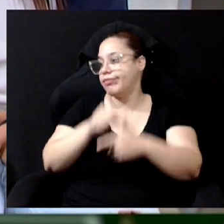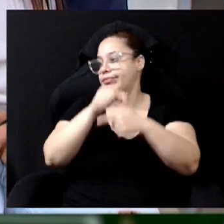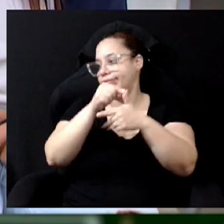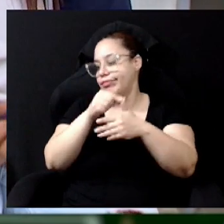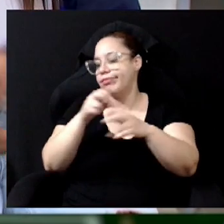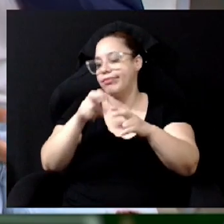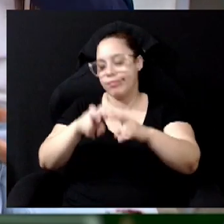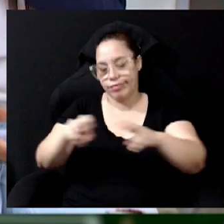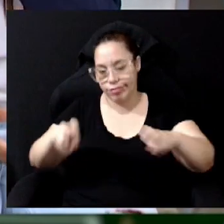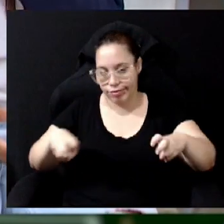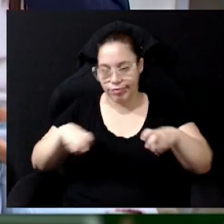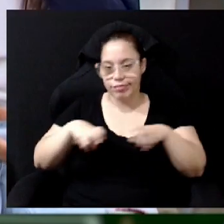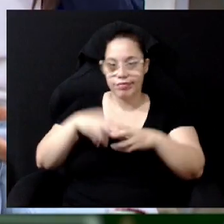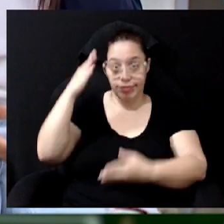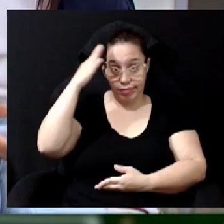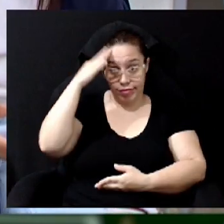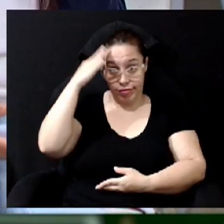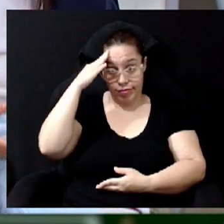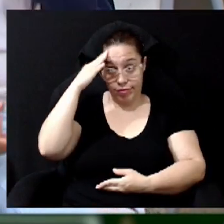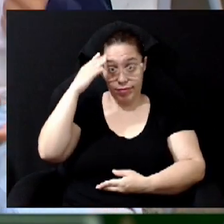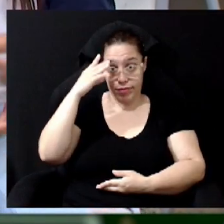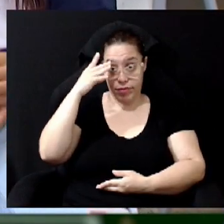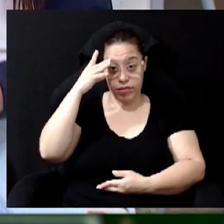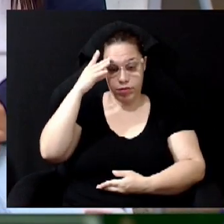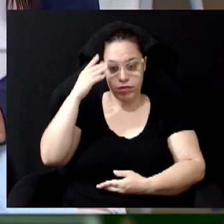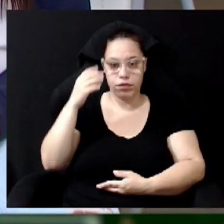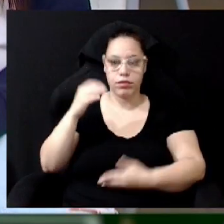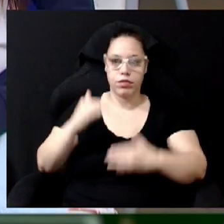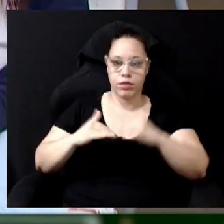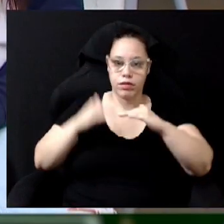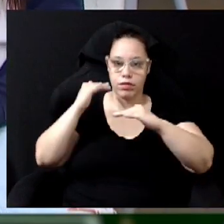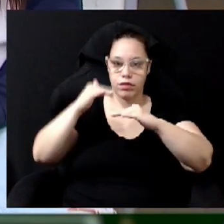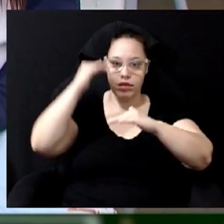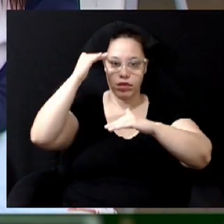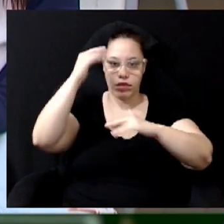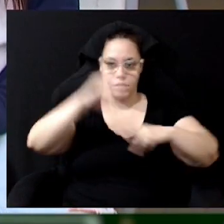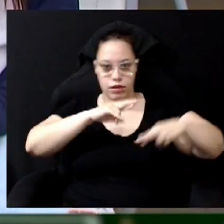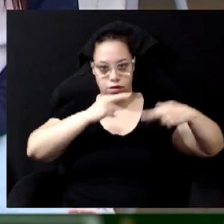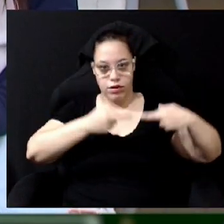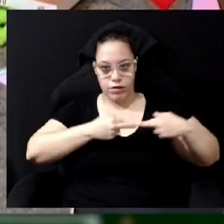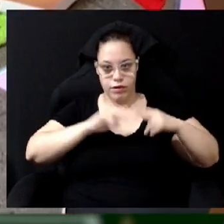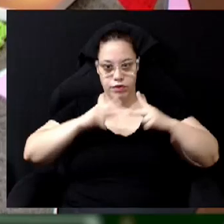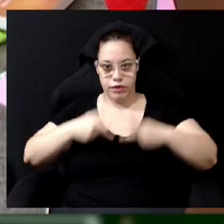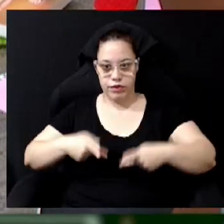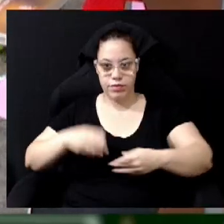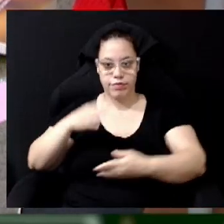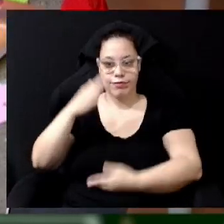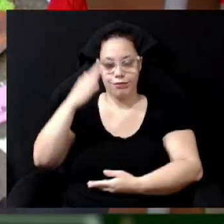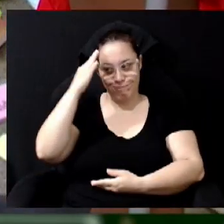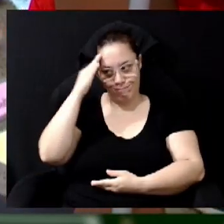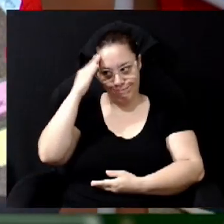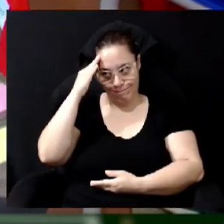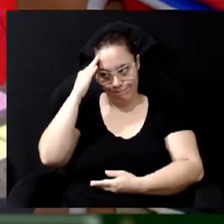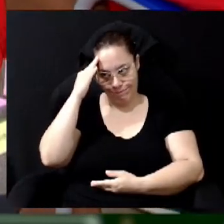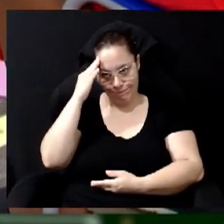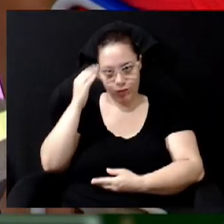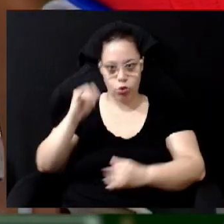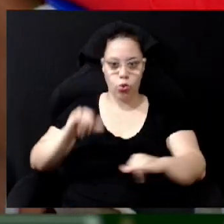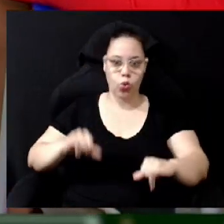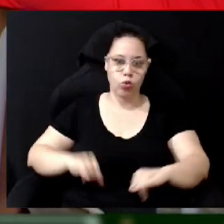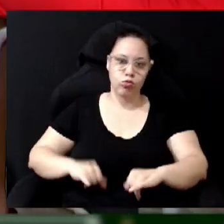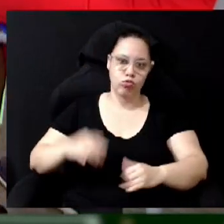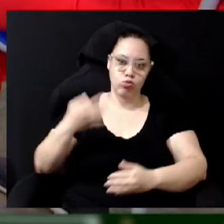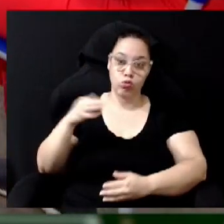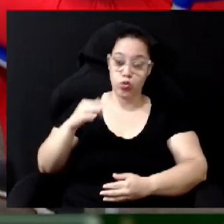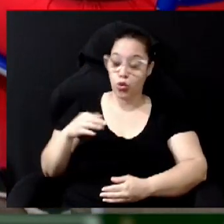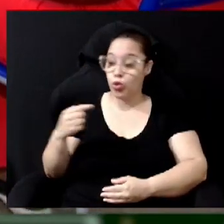isso. Então, quando você entende isso, aí os avanços na relação humana são fundamentais, porque a gente se importa com a dor do outro. E quando eu me importo com a dor do outro, eu não